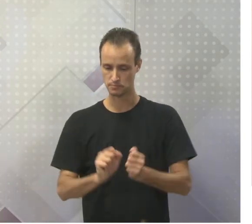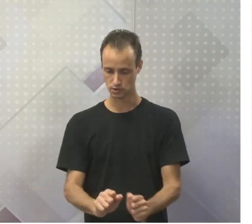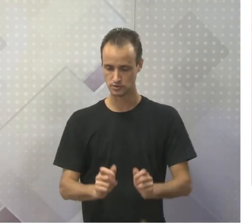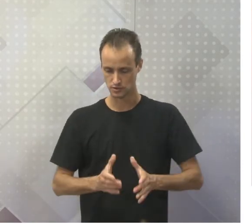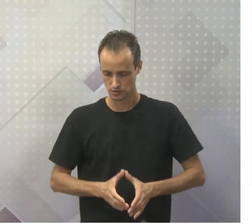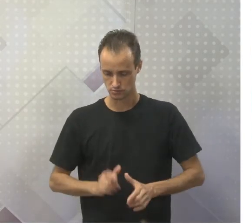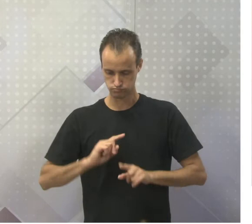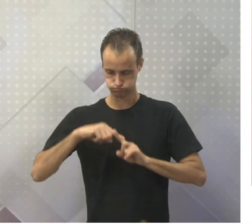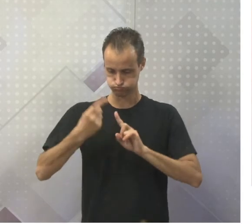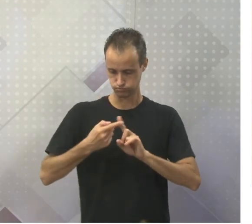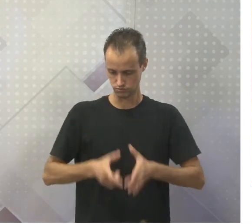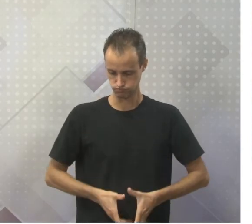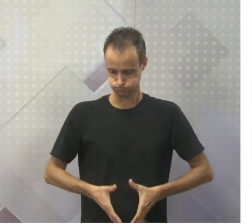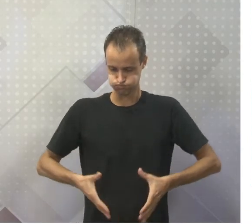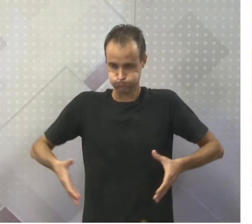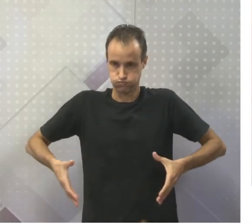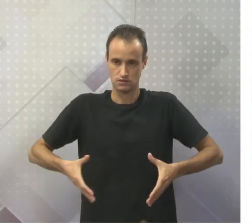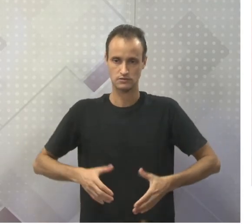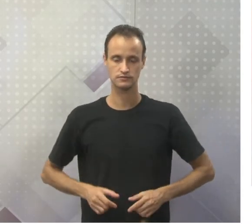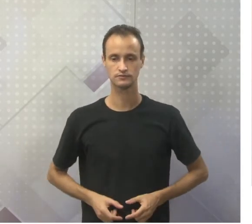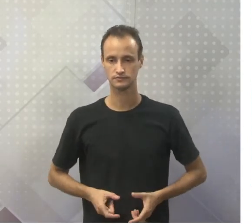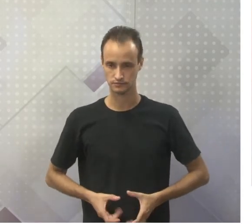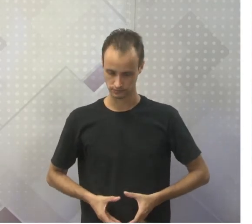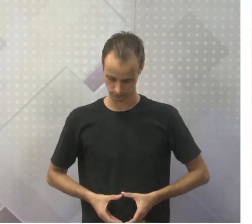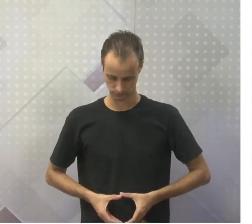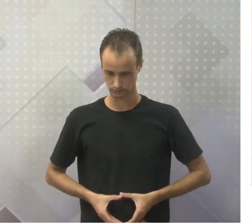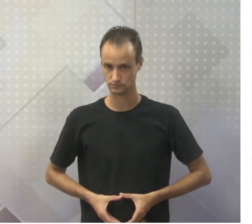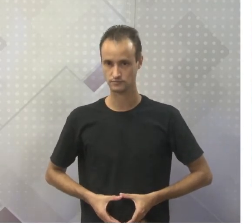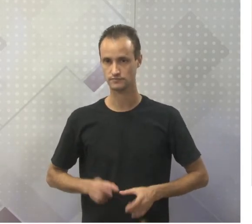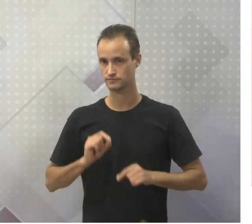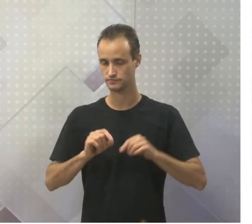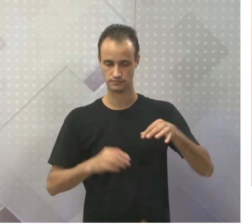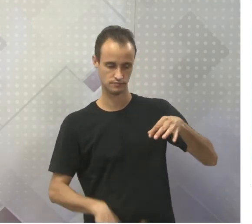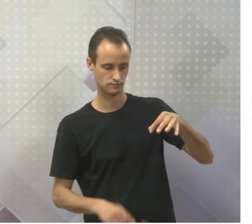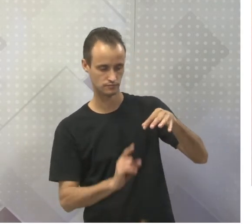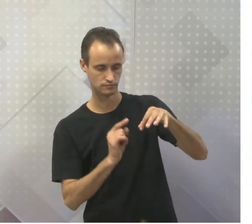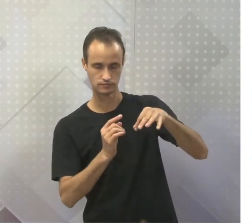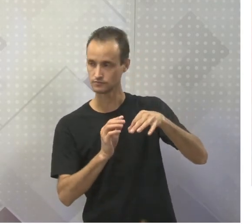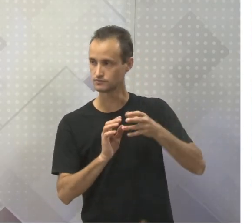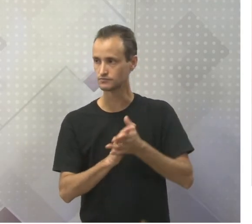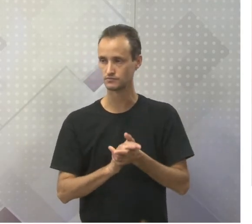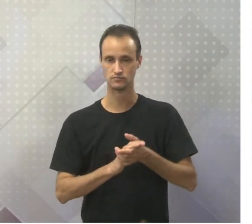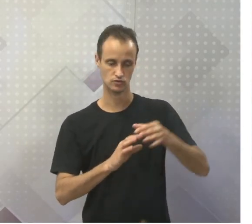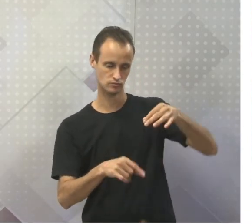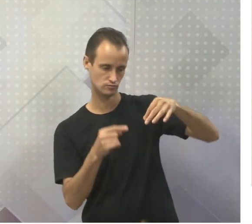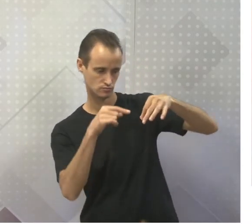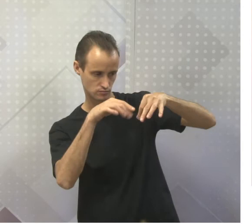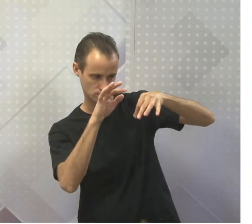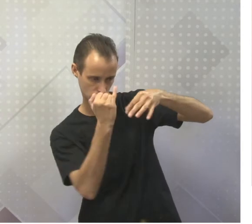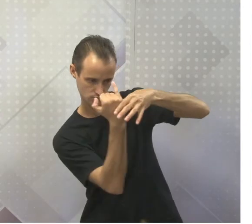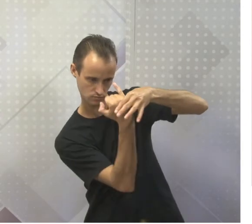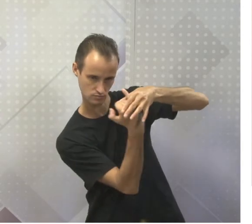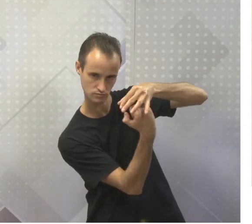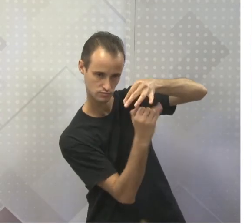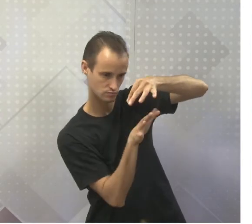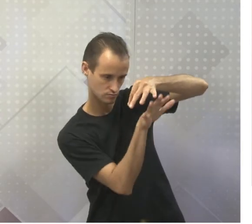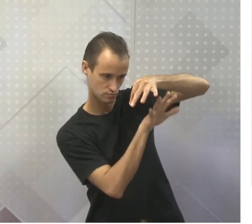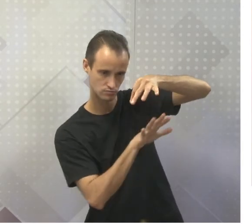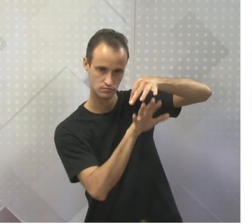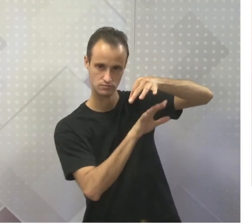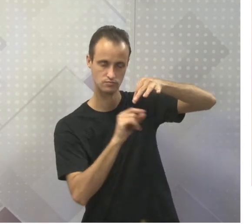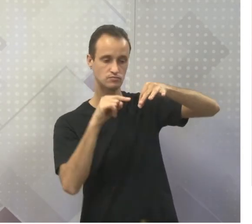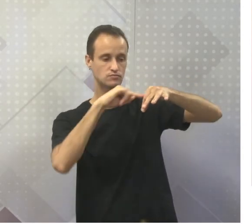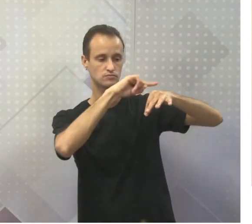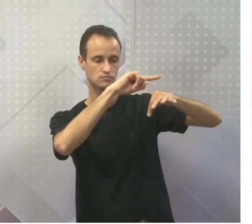numa gravidez. Aqui você tem um orifício interno. Aqui você tem o colo do útero. E aqui você tem a